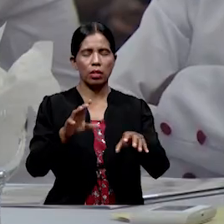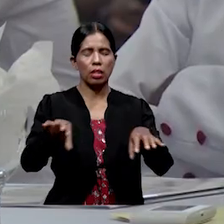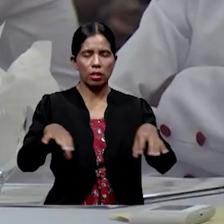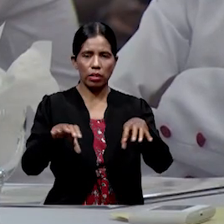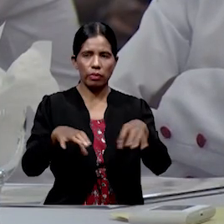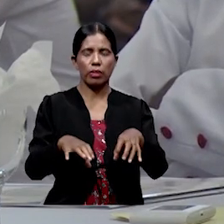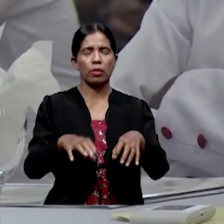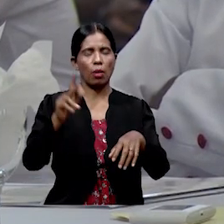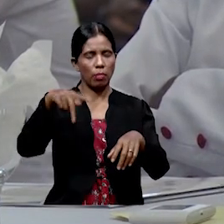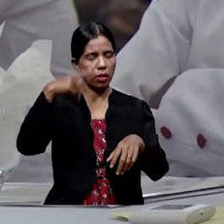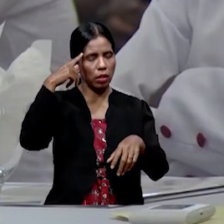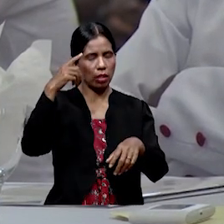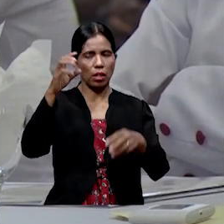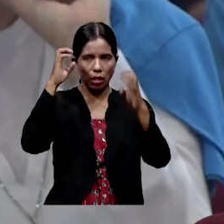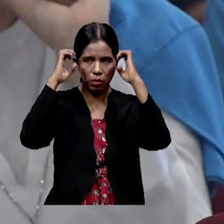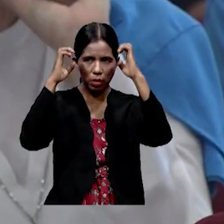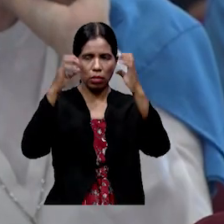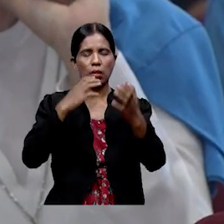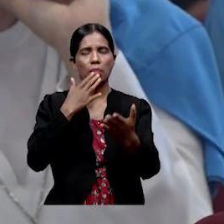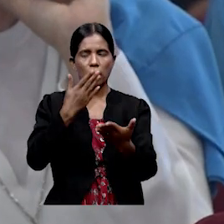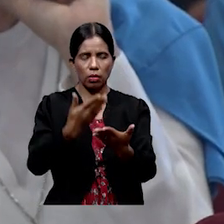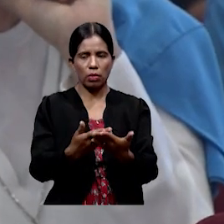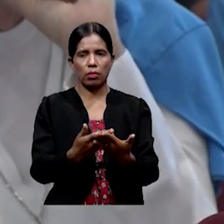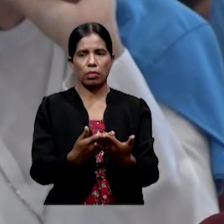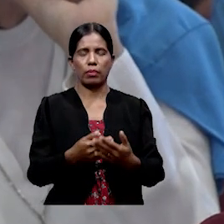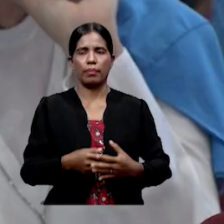educação, nebe dia gliu, também